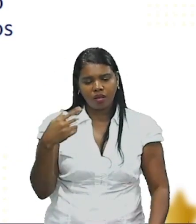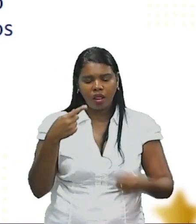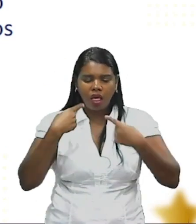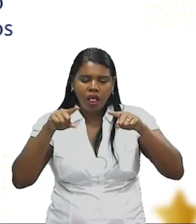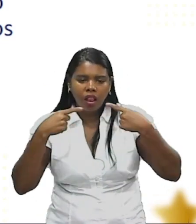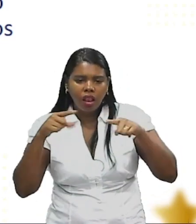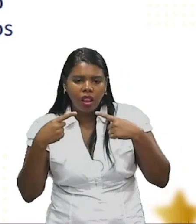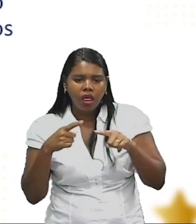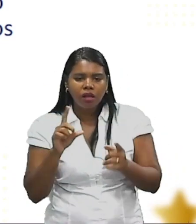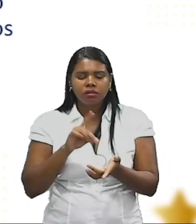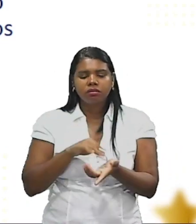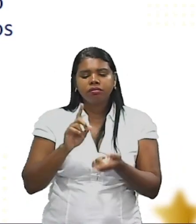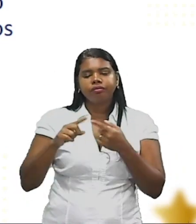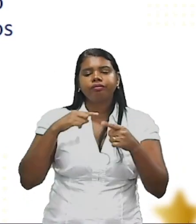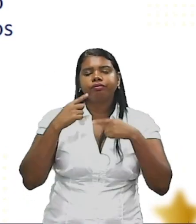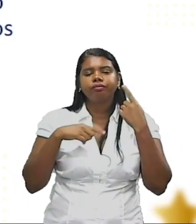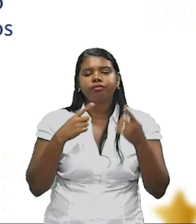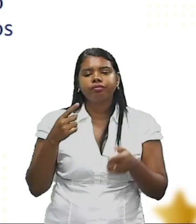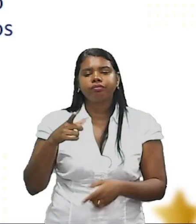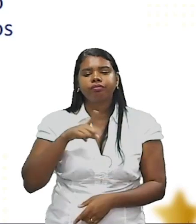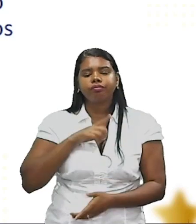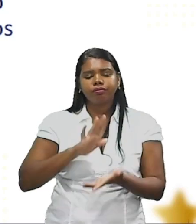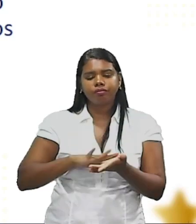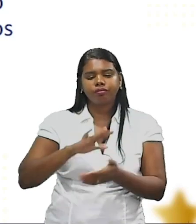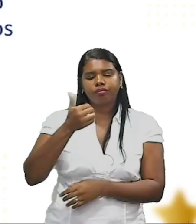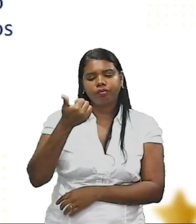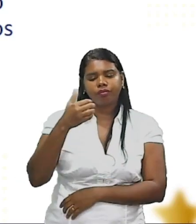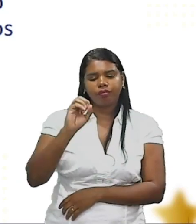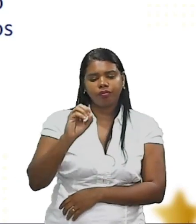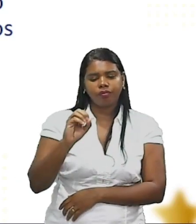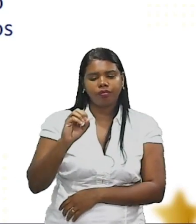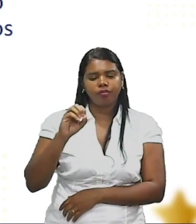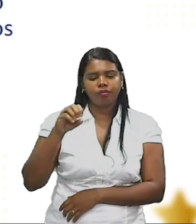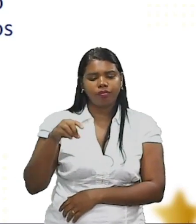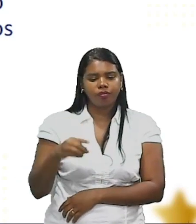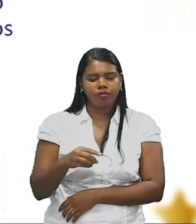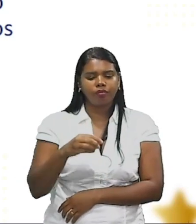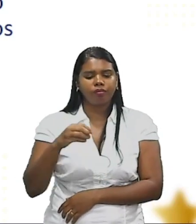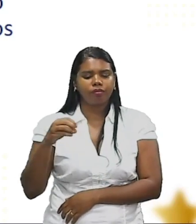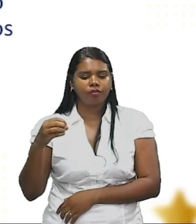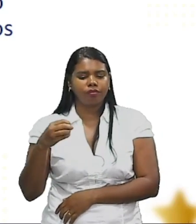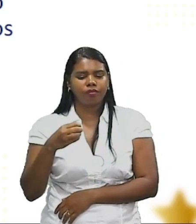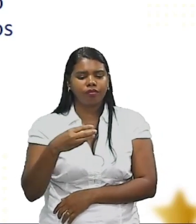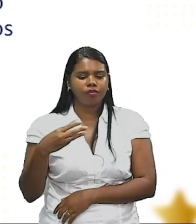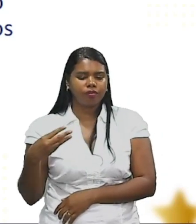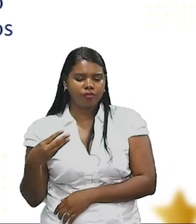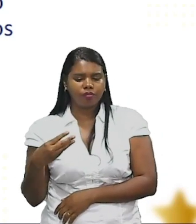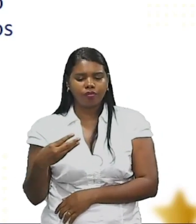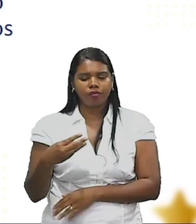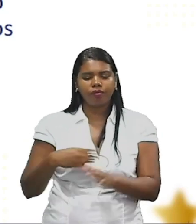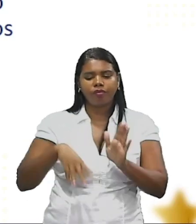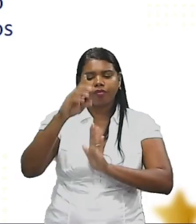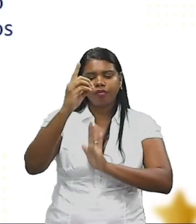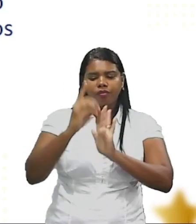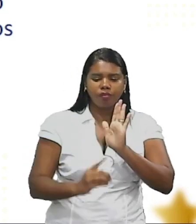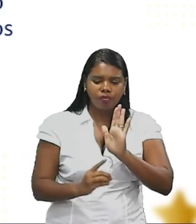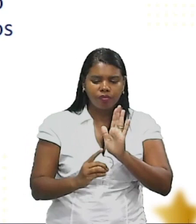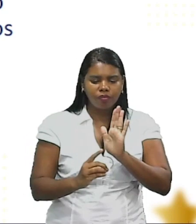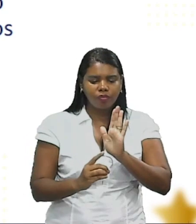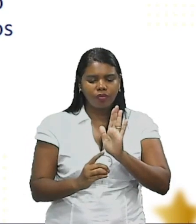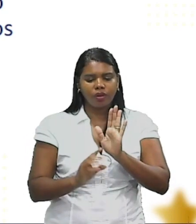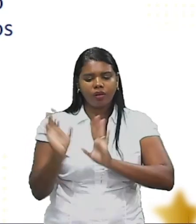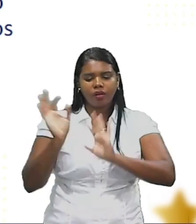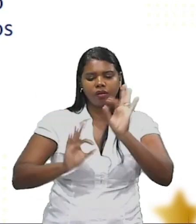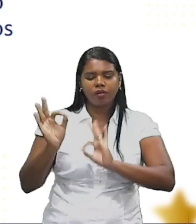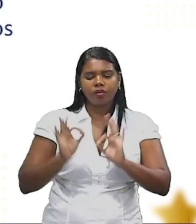reclamação. Temos também a 10.003, que é o quê? Diretrizes para a resolução externa de litígios das